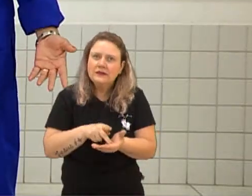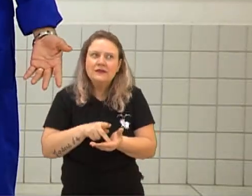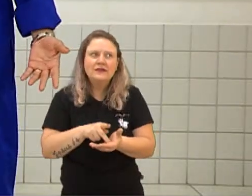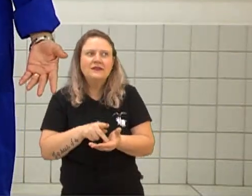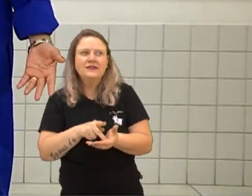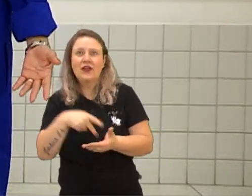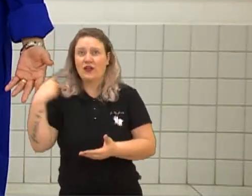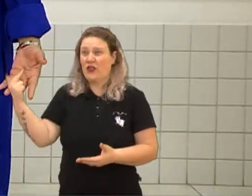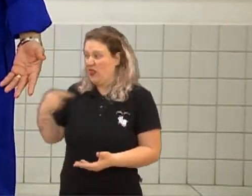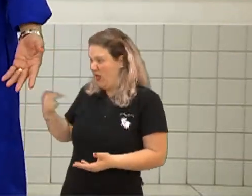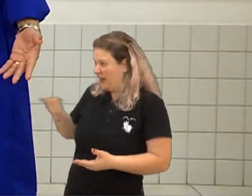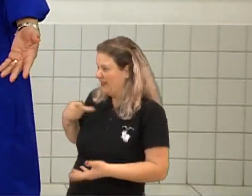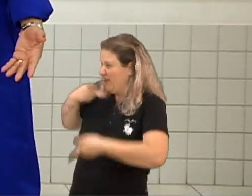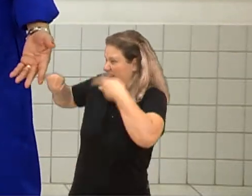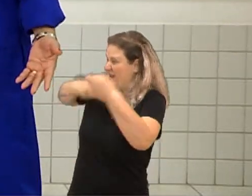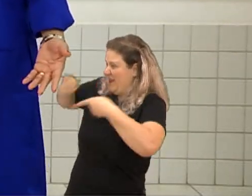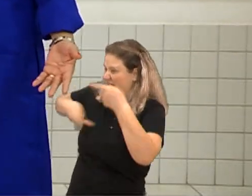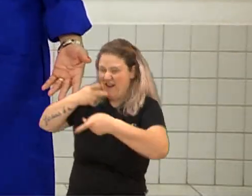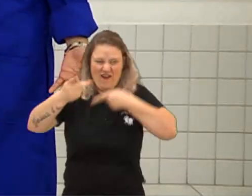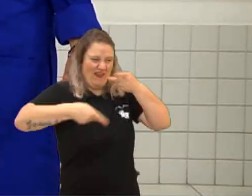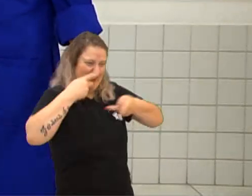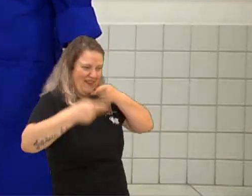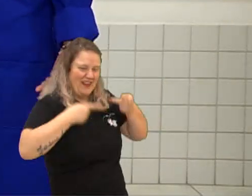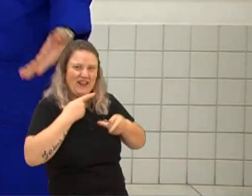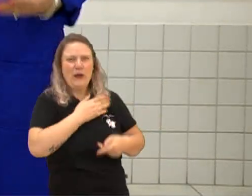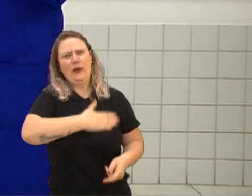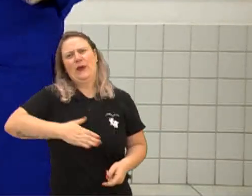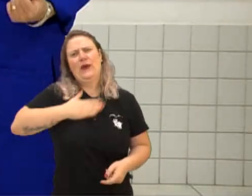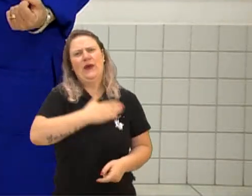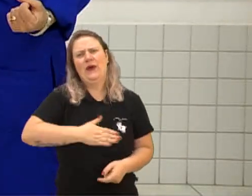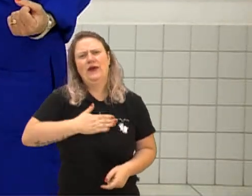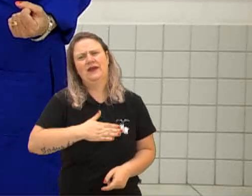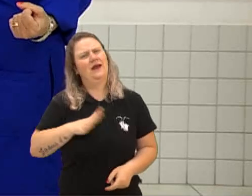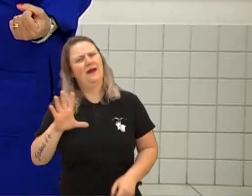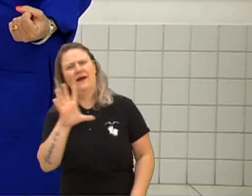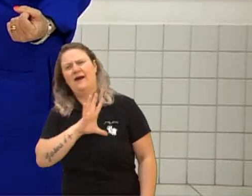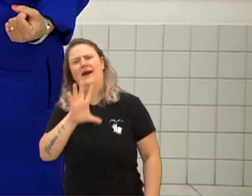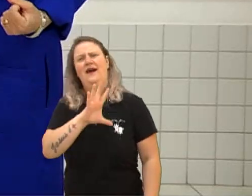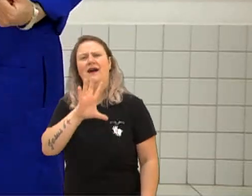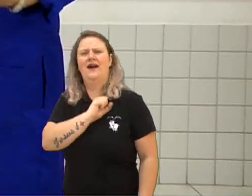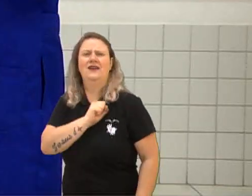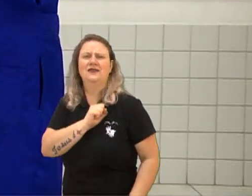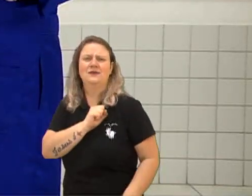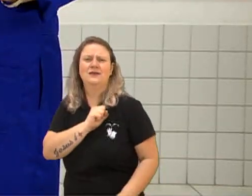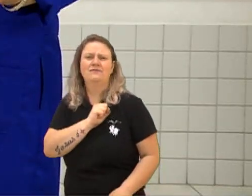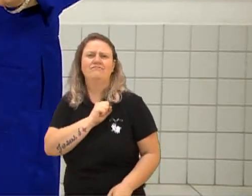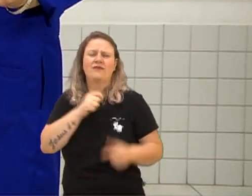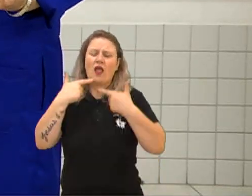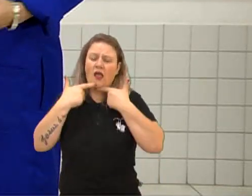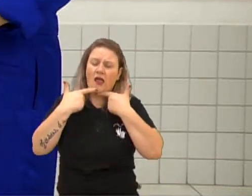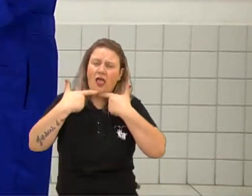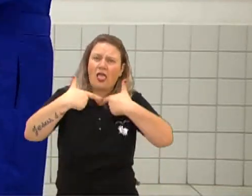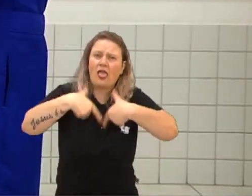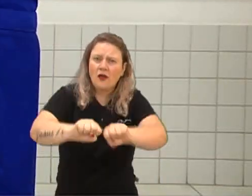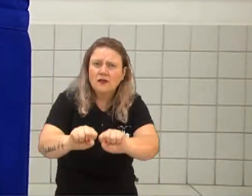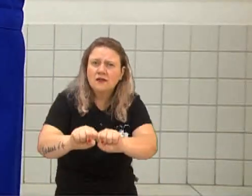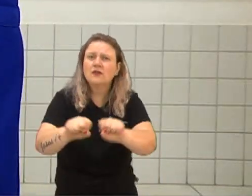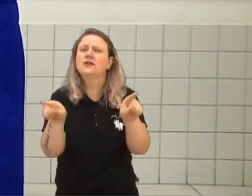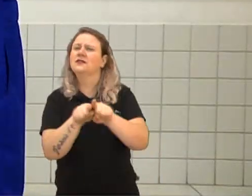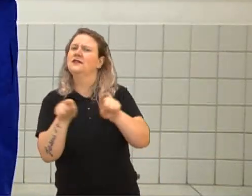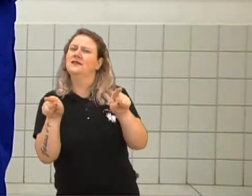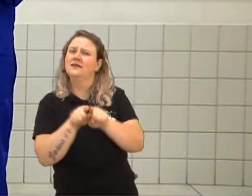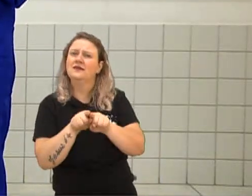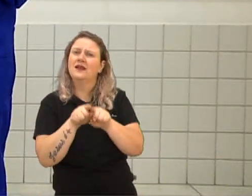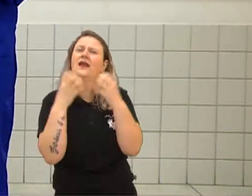fala muito também. Ai, como a gente fala, porque nós amamos falar, né? Nós amamos linguagem. Então, a gente